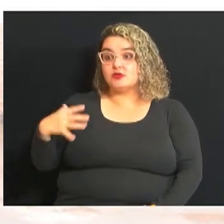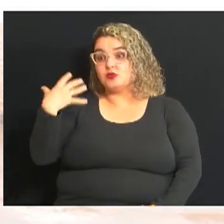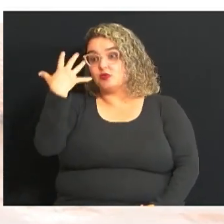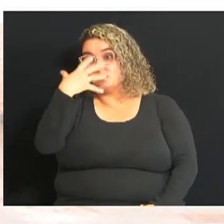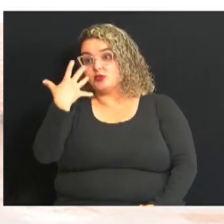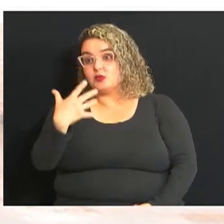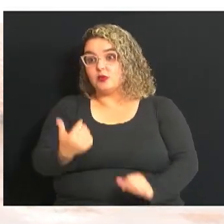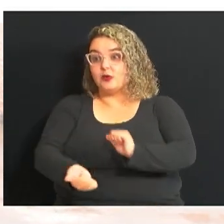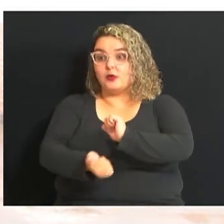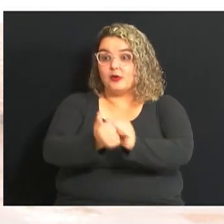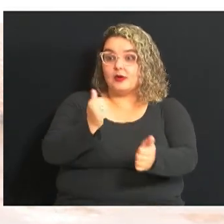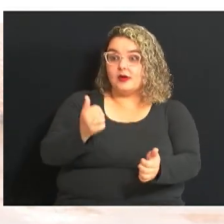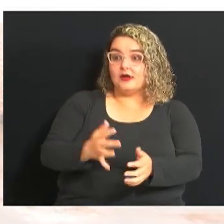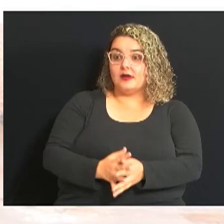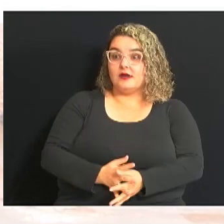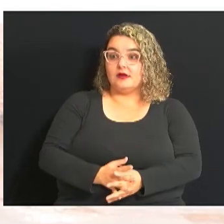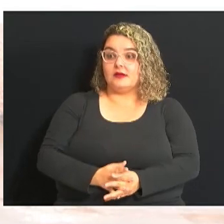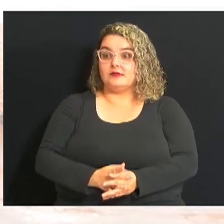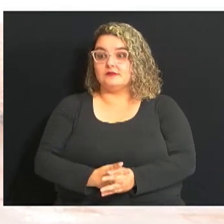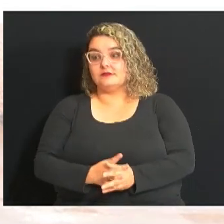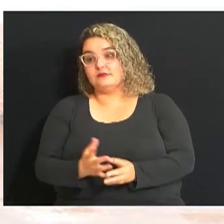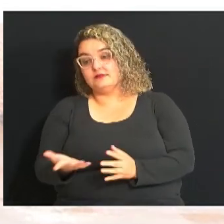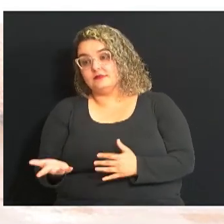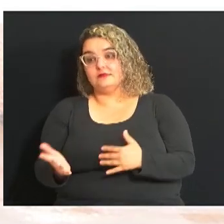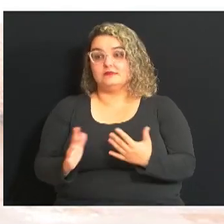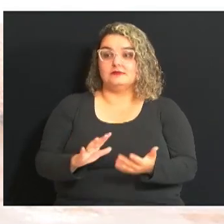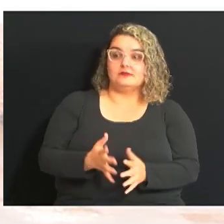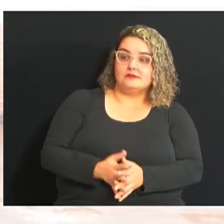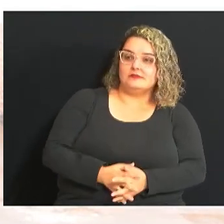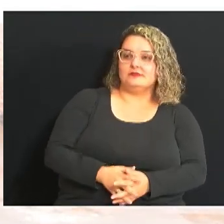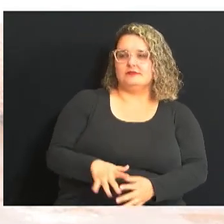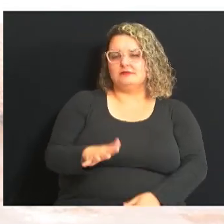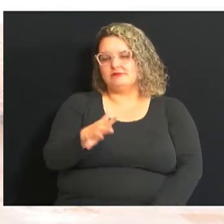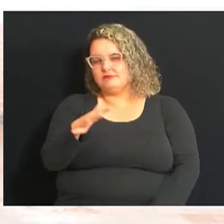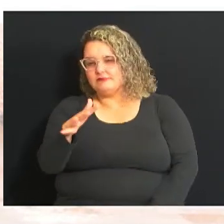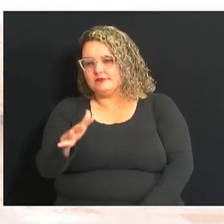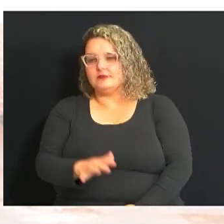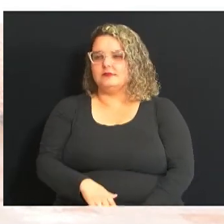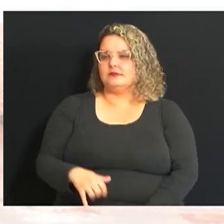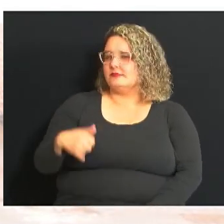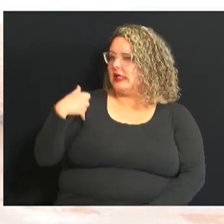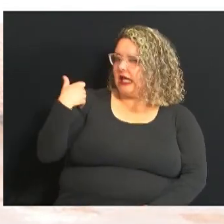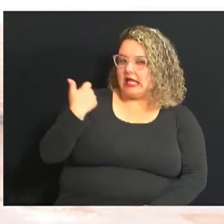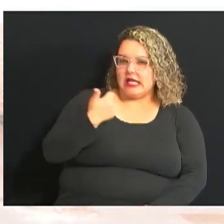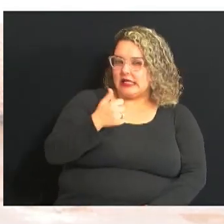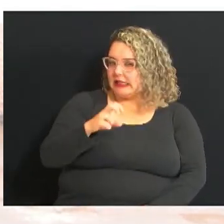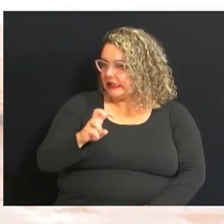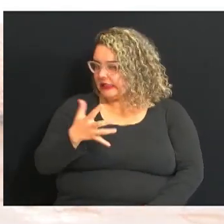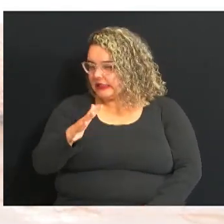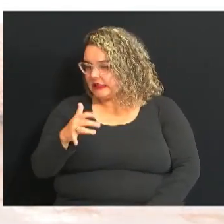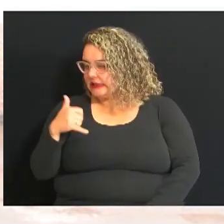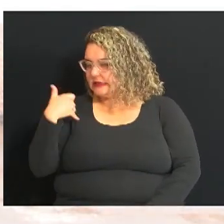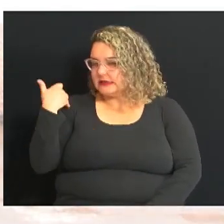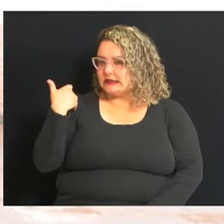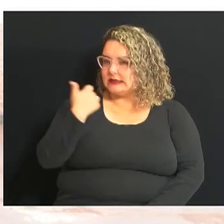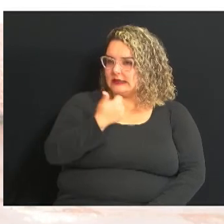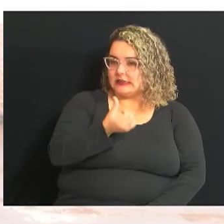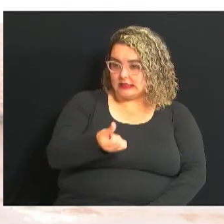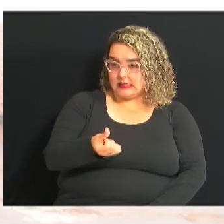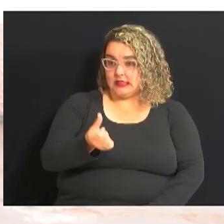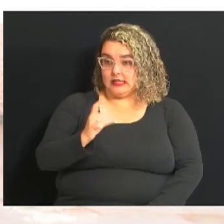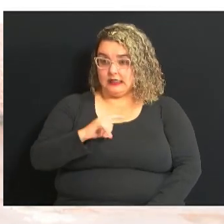futebol. Mas perto dos meus 15 para os 16 anos, houve interesse